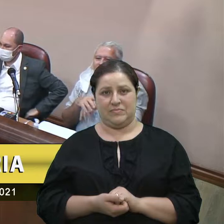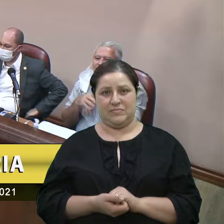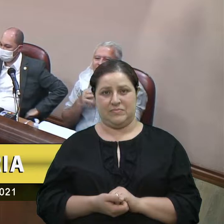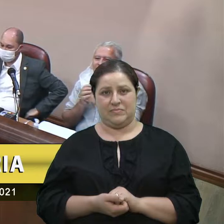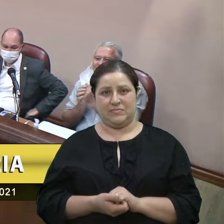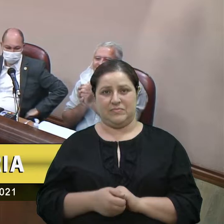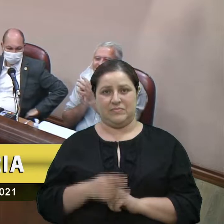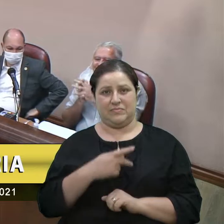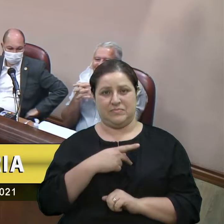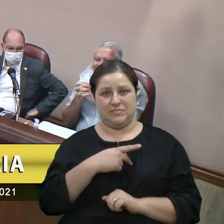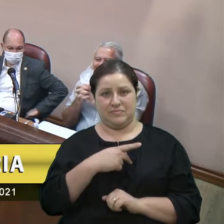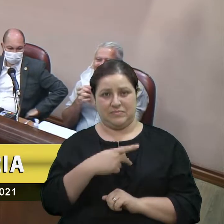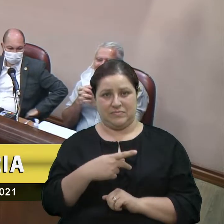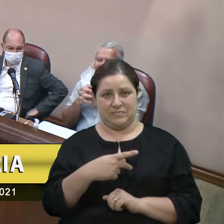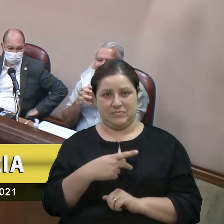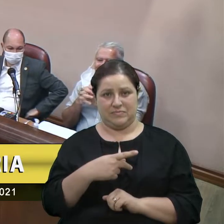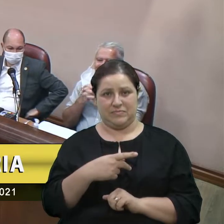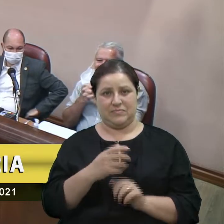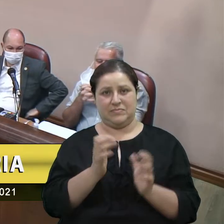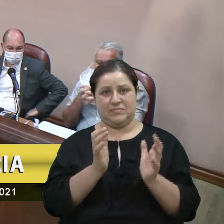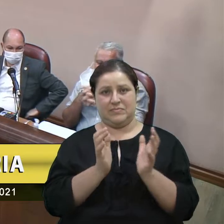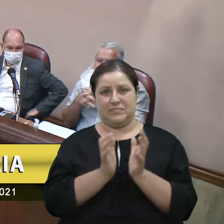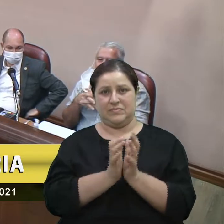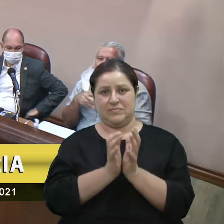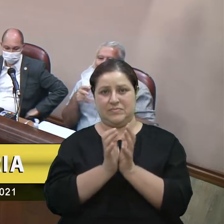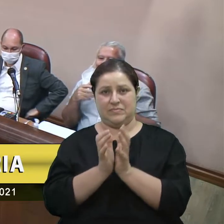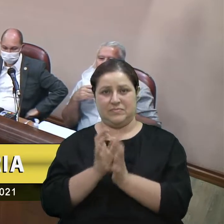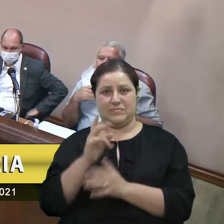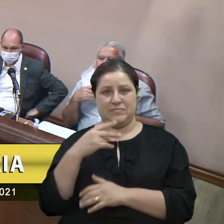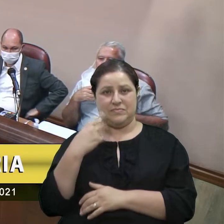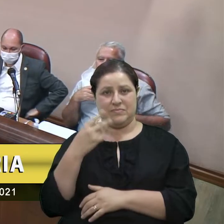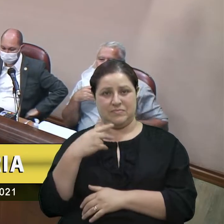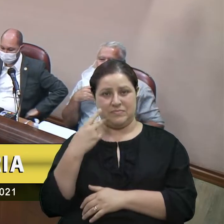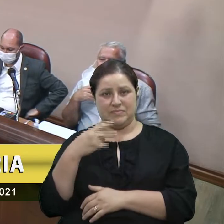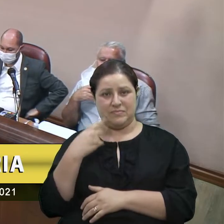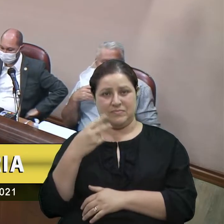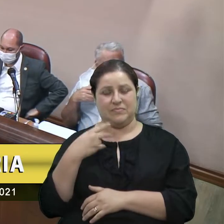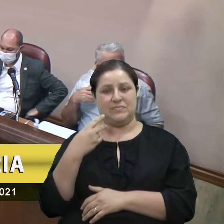Senhor presidente, colegas vereadores,